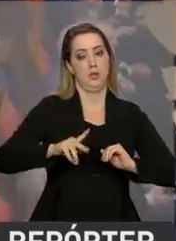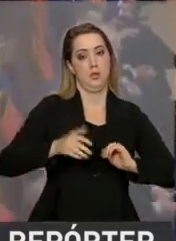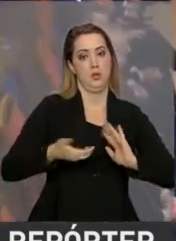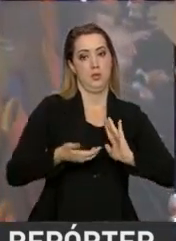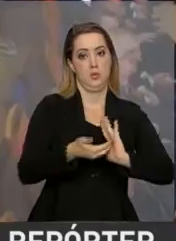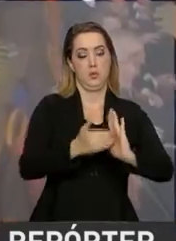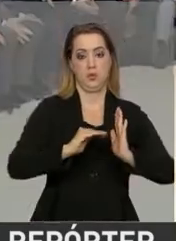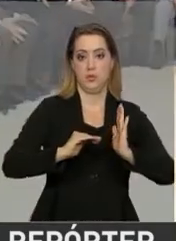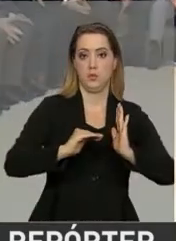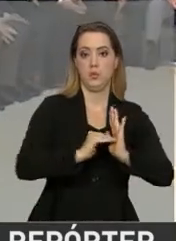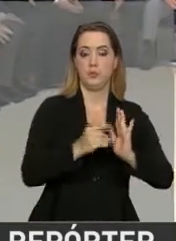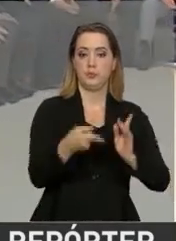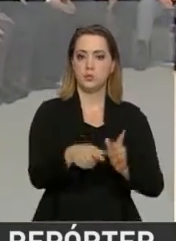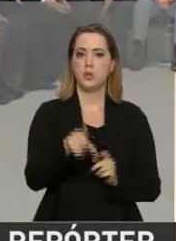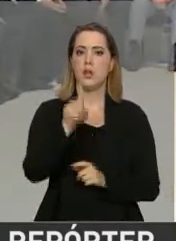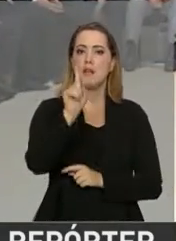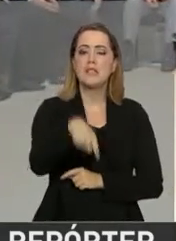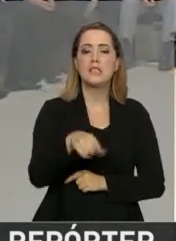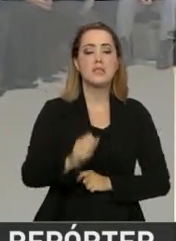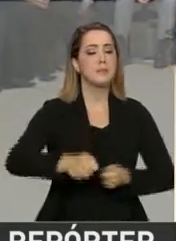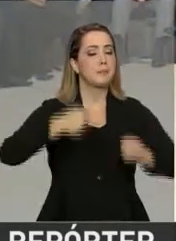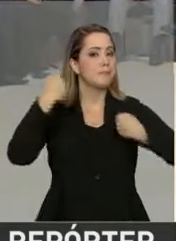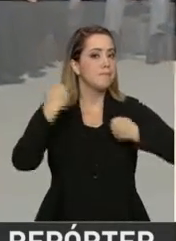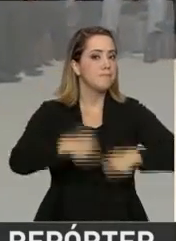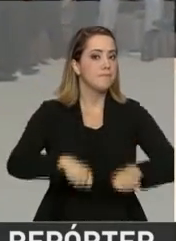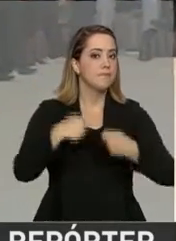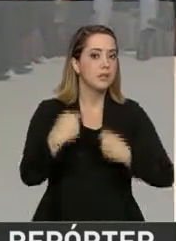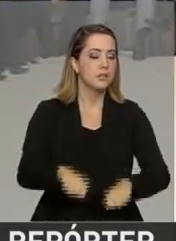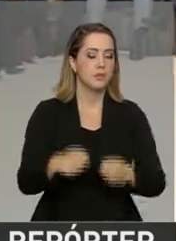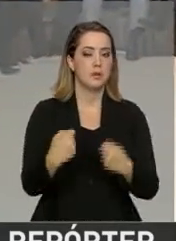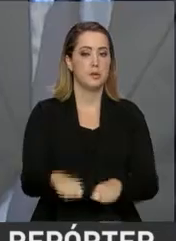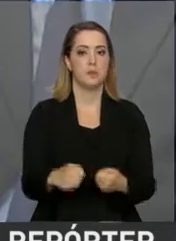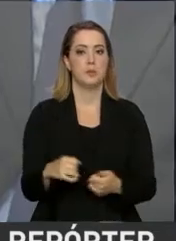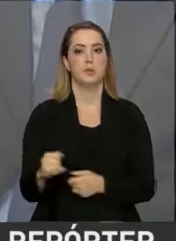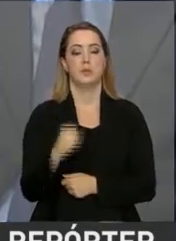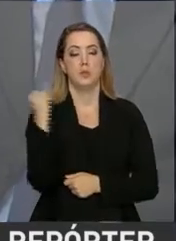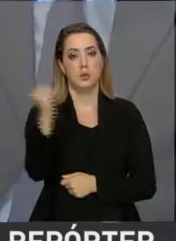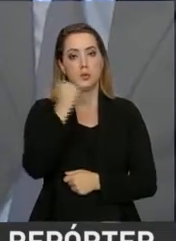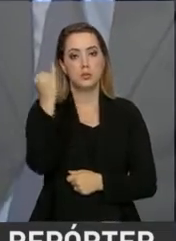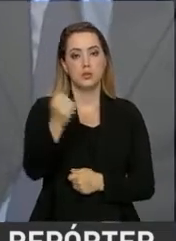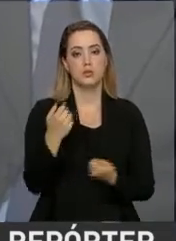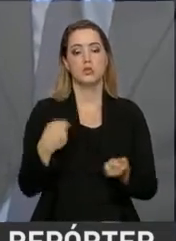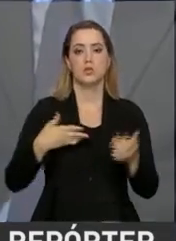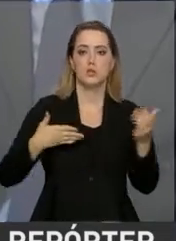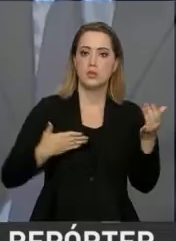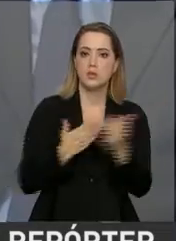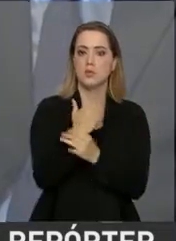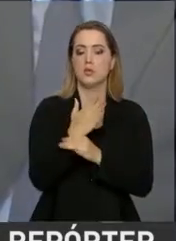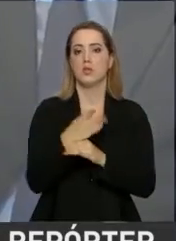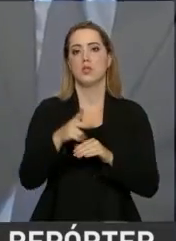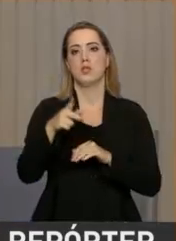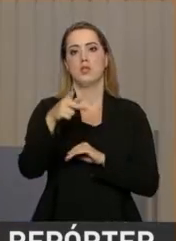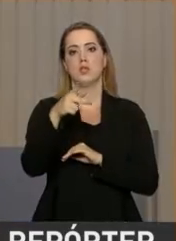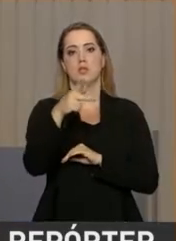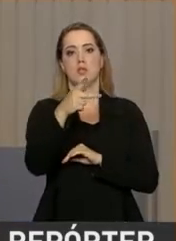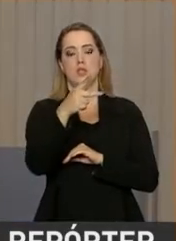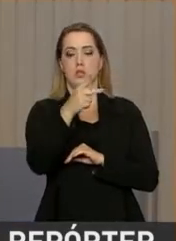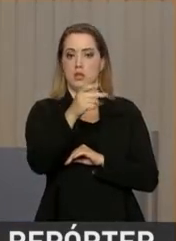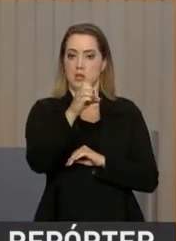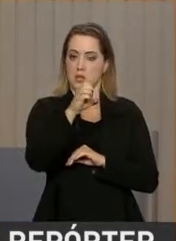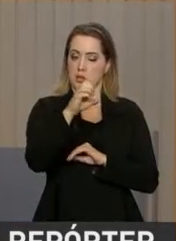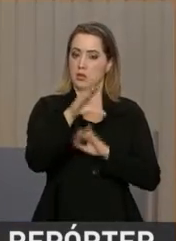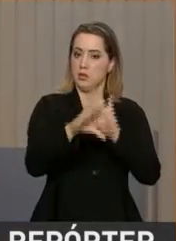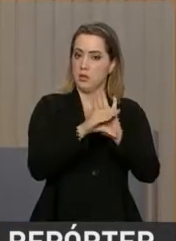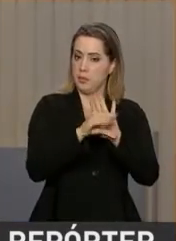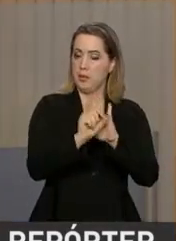a premência a necessidade intransferível da aprovação da pec 24 o que